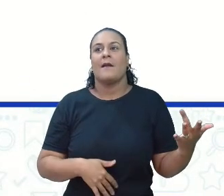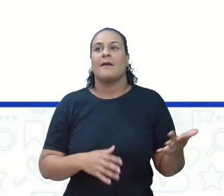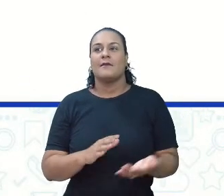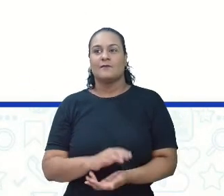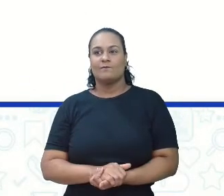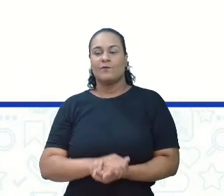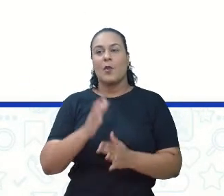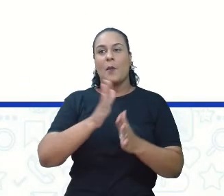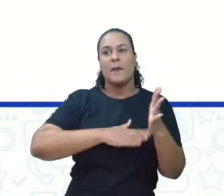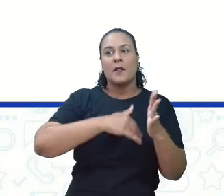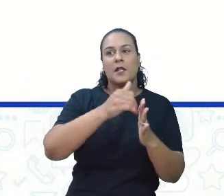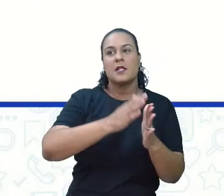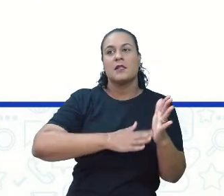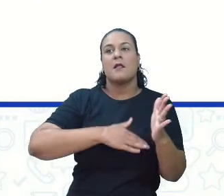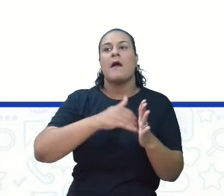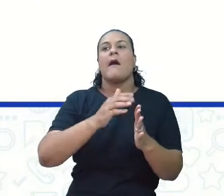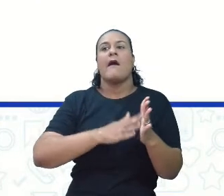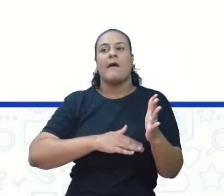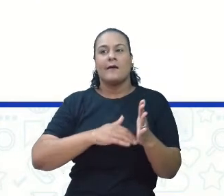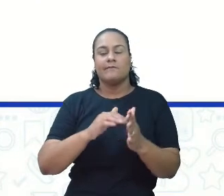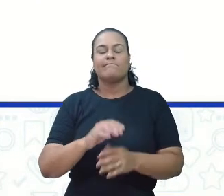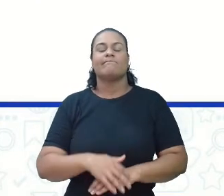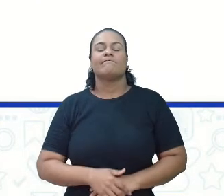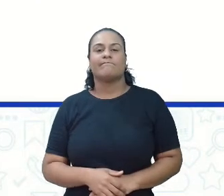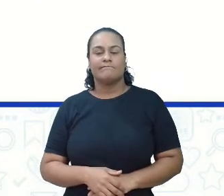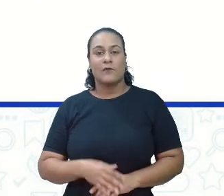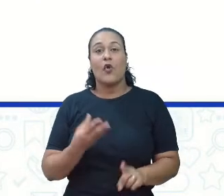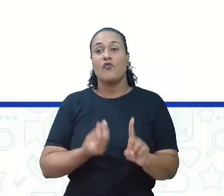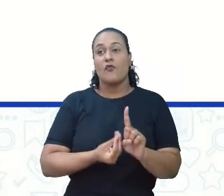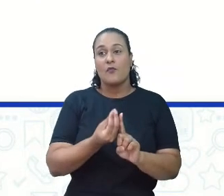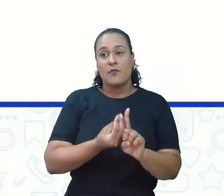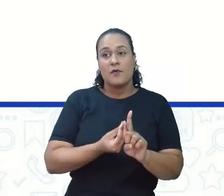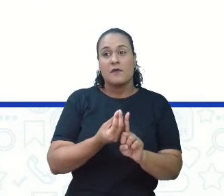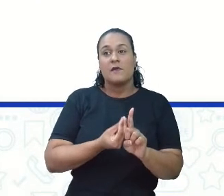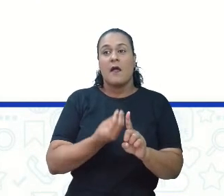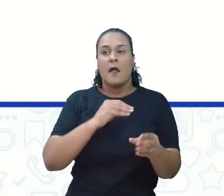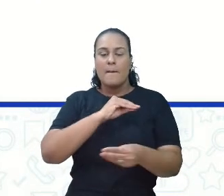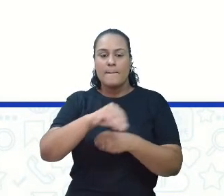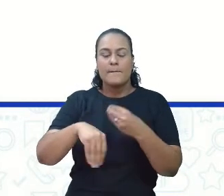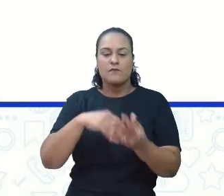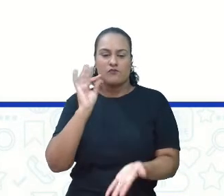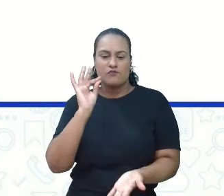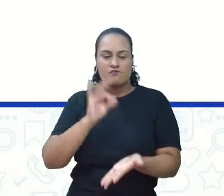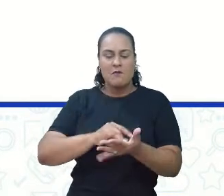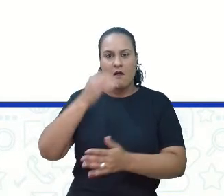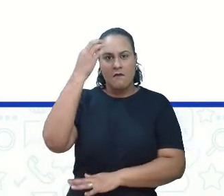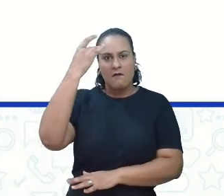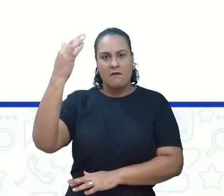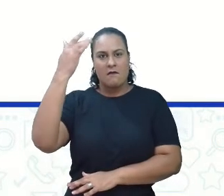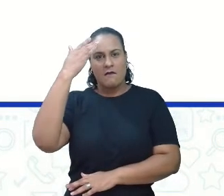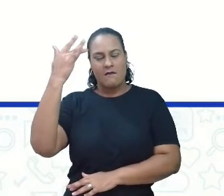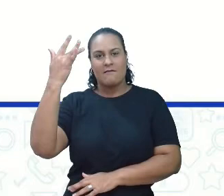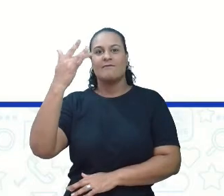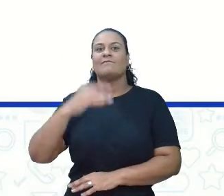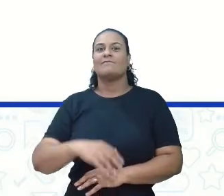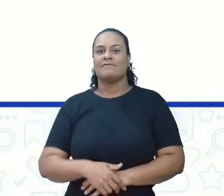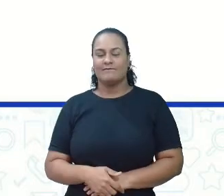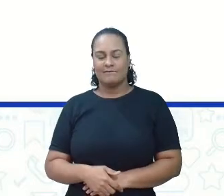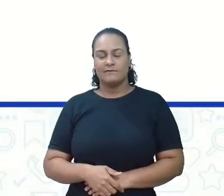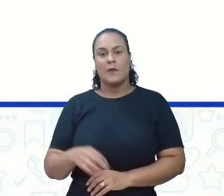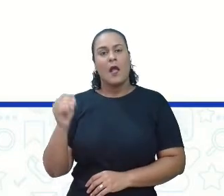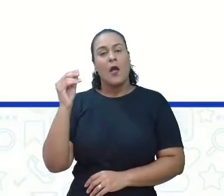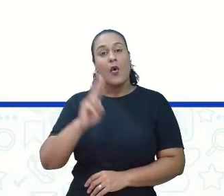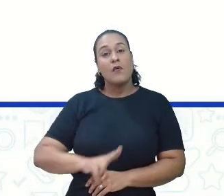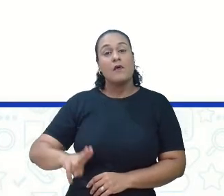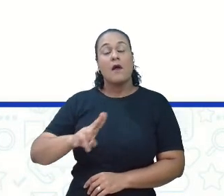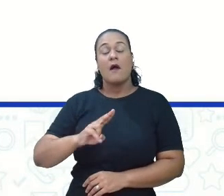frequentemente fortes elementos autobiográficos e misturavam realismo com fantasia, então o uso das cores, a expressividade.